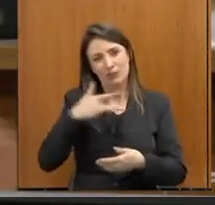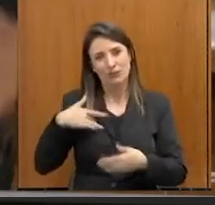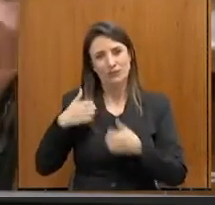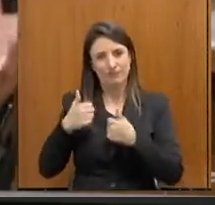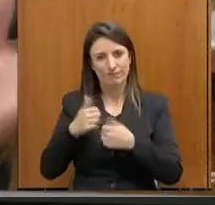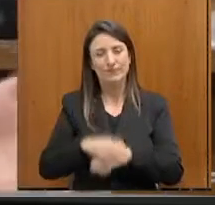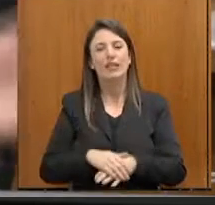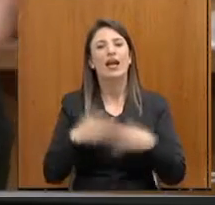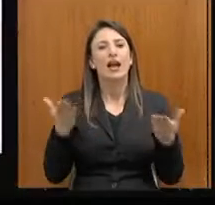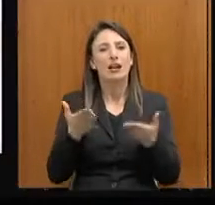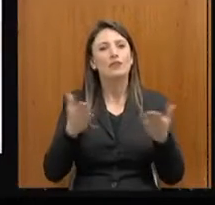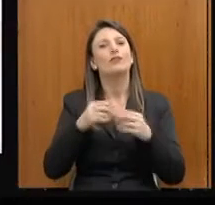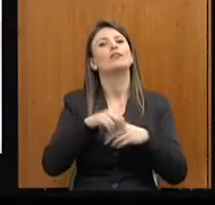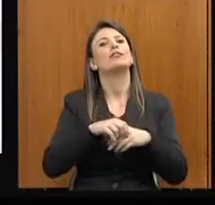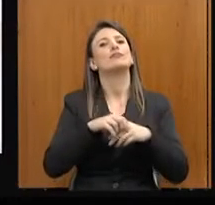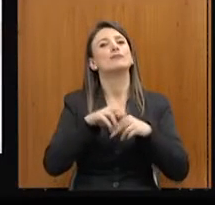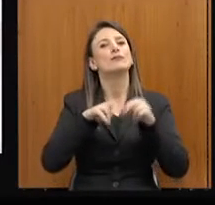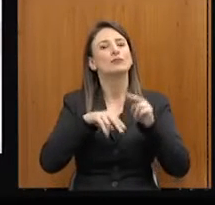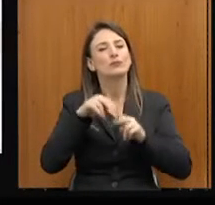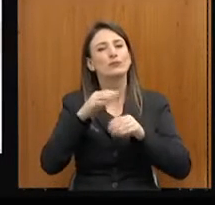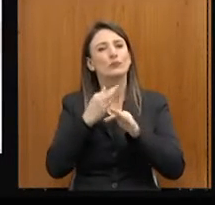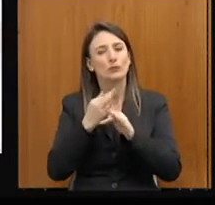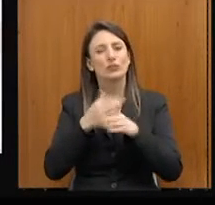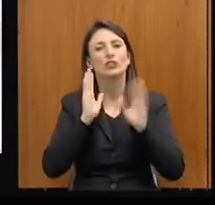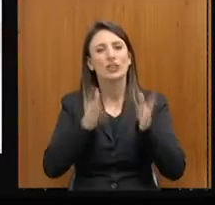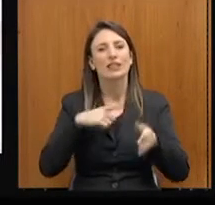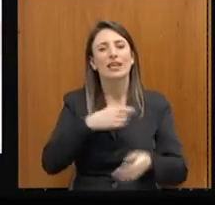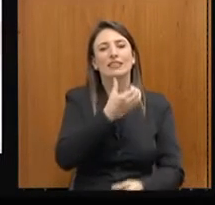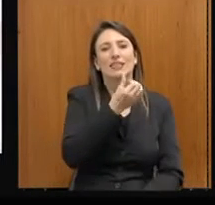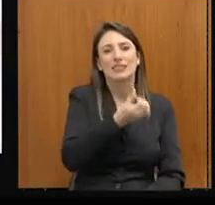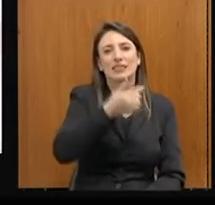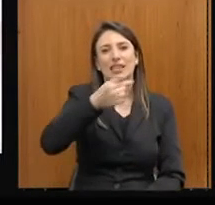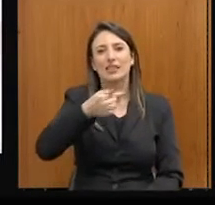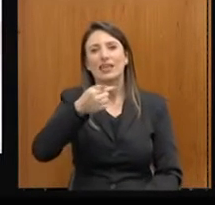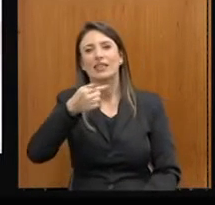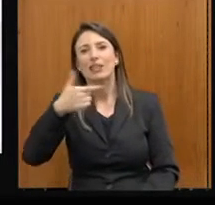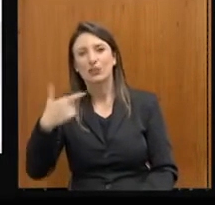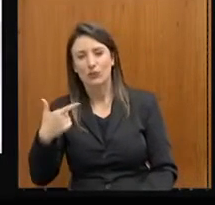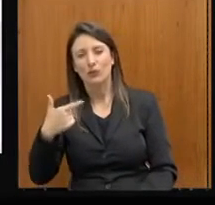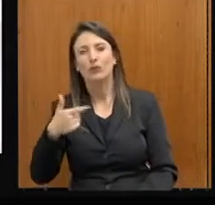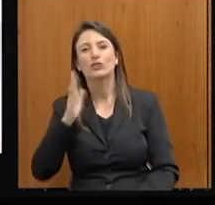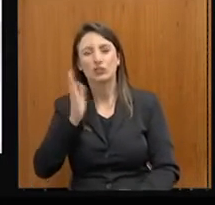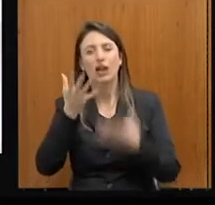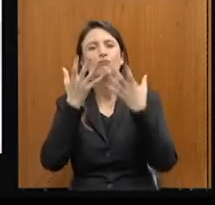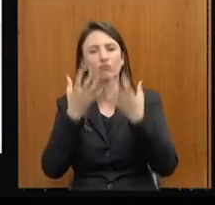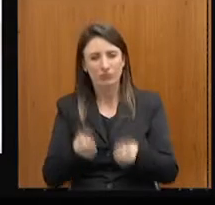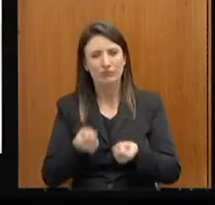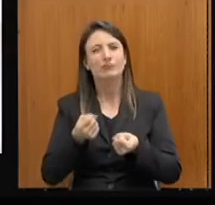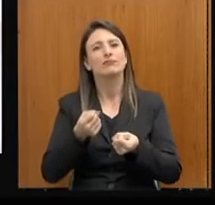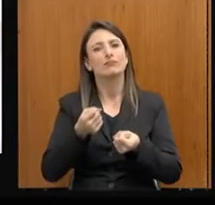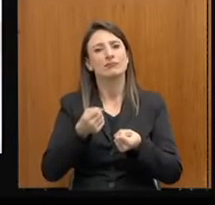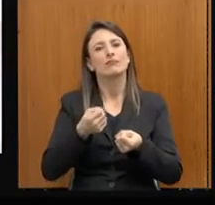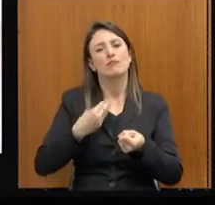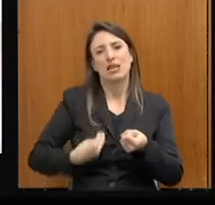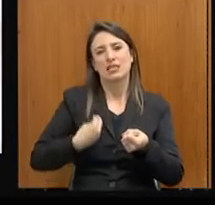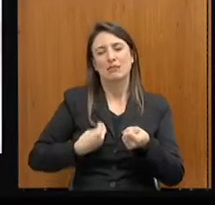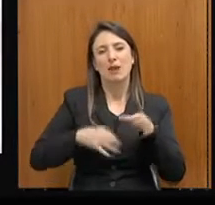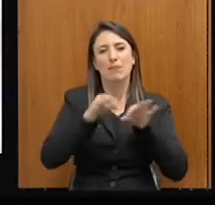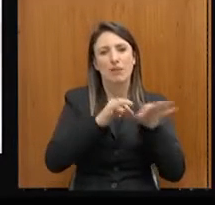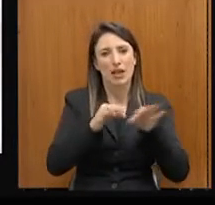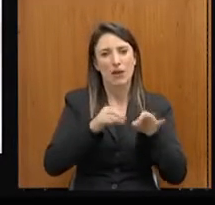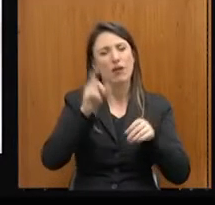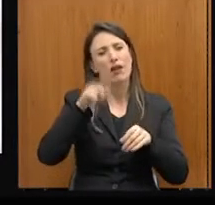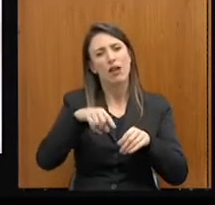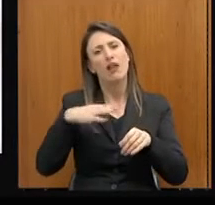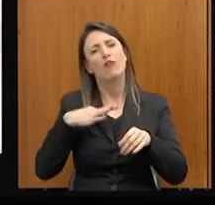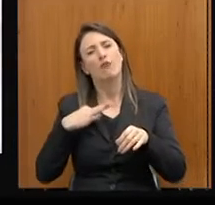nós estamos com 672 municípios aderido ao plano Lembrando que a Adesão é voluntária e de